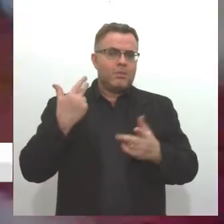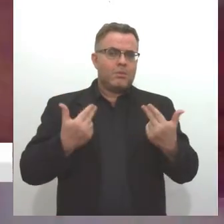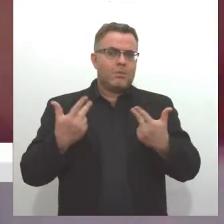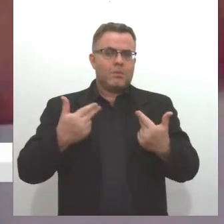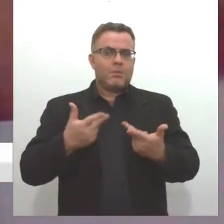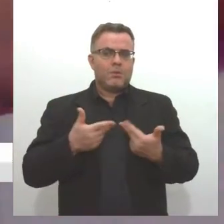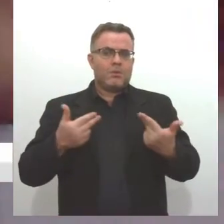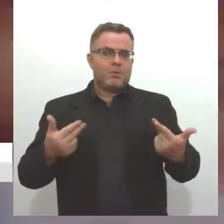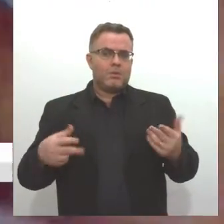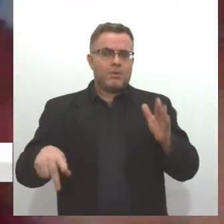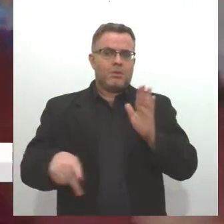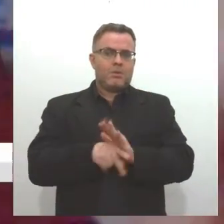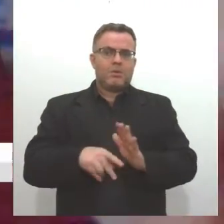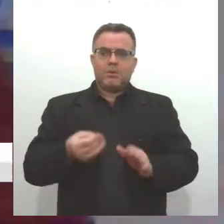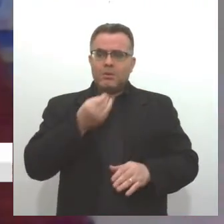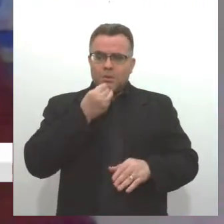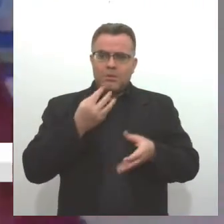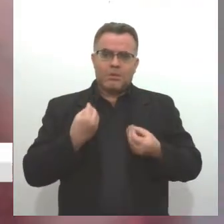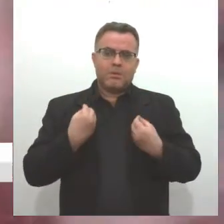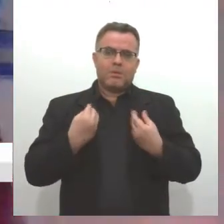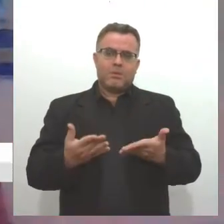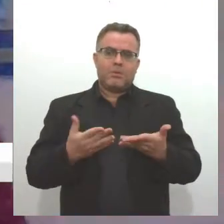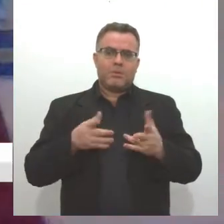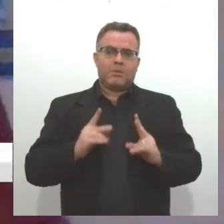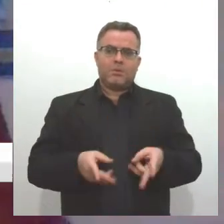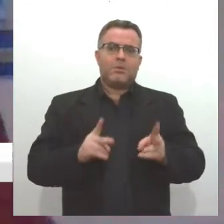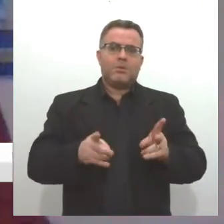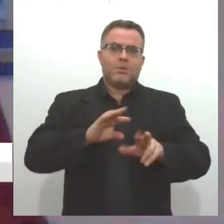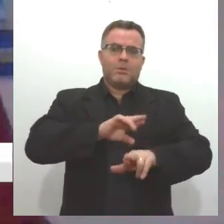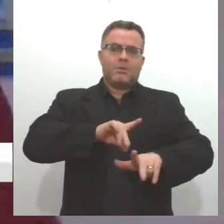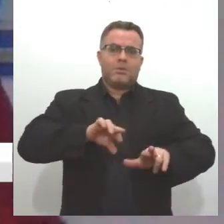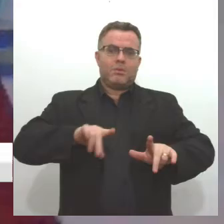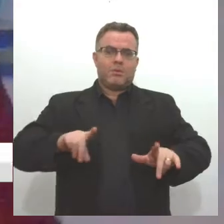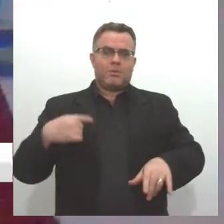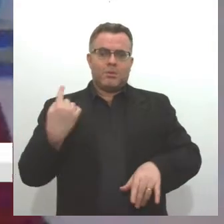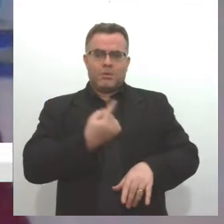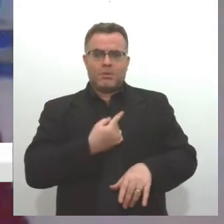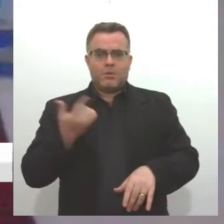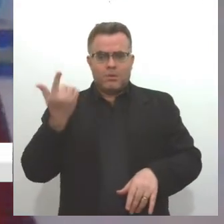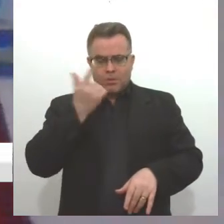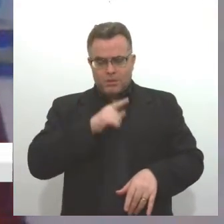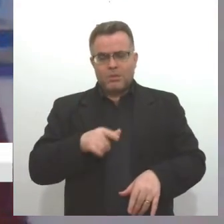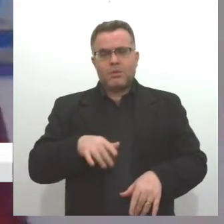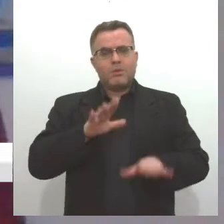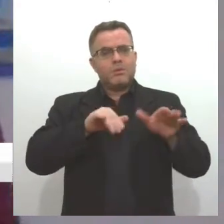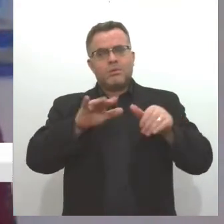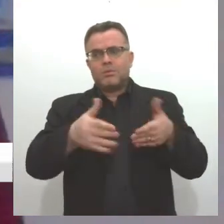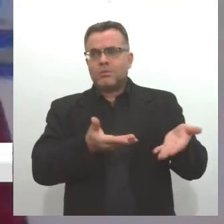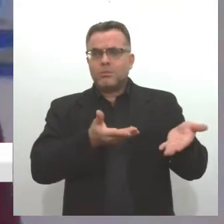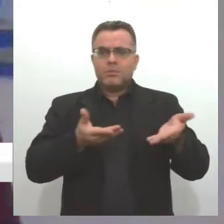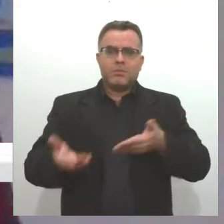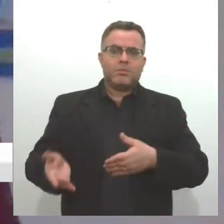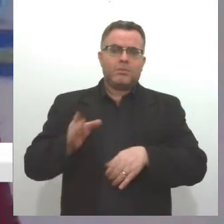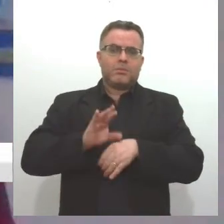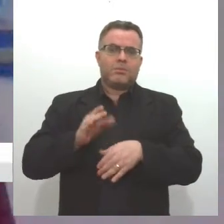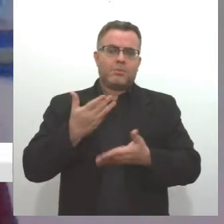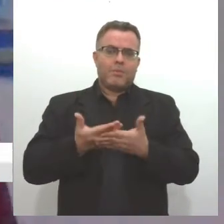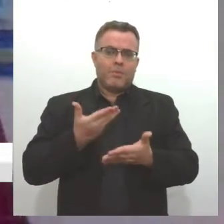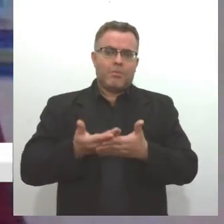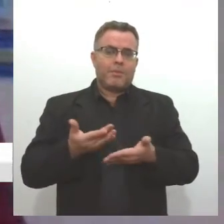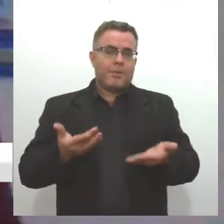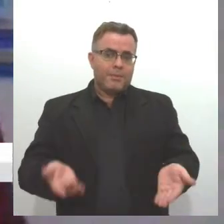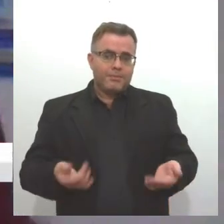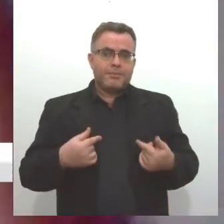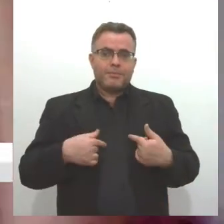Sim. As oportunidades diversas que chegam, que a gente consegue caminhar e que consegue chegar e reparar um